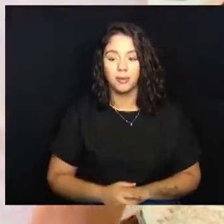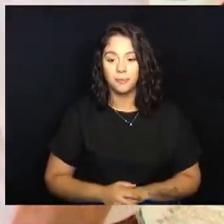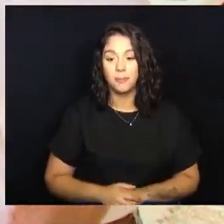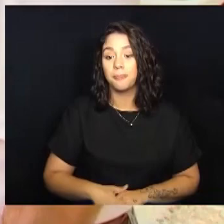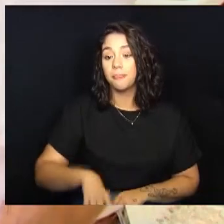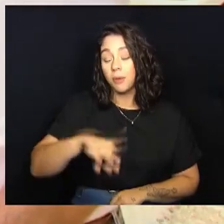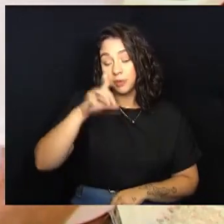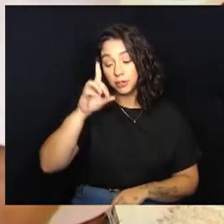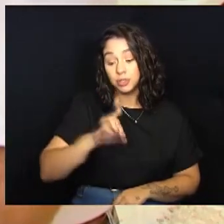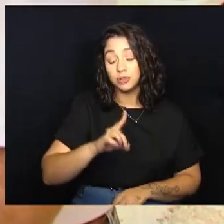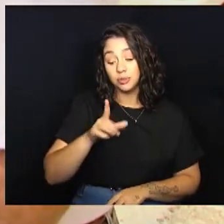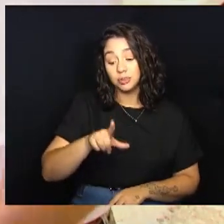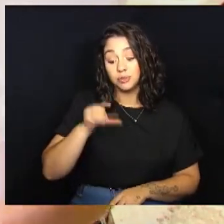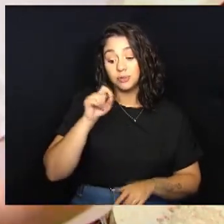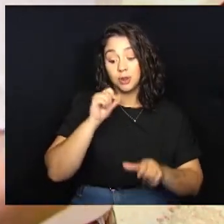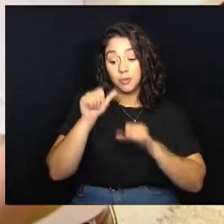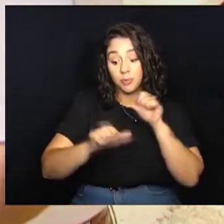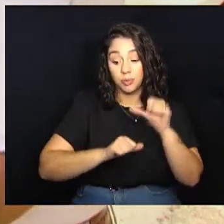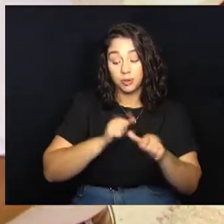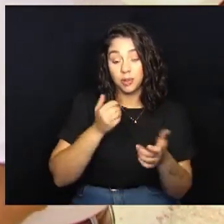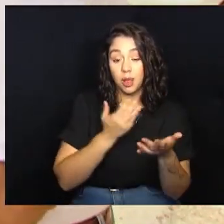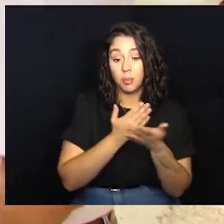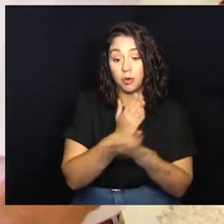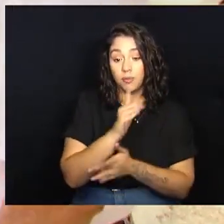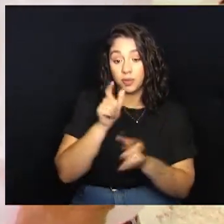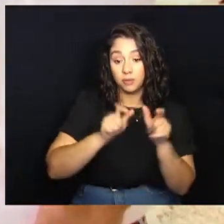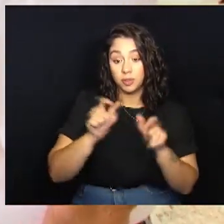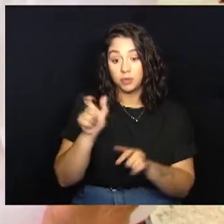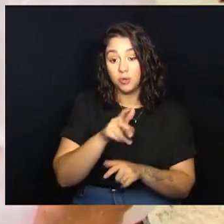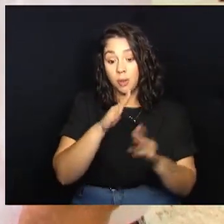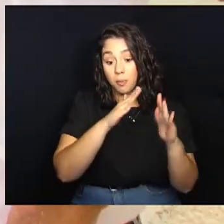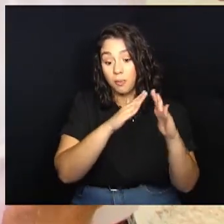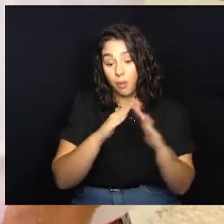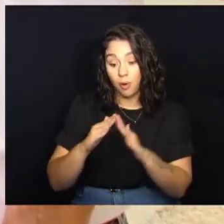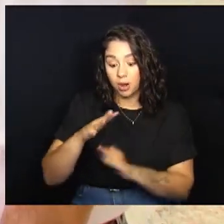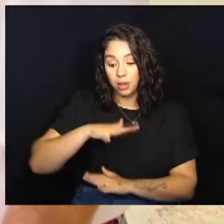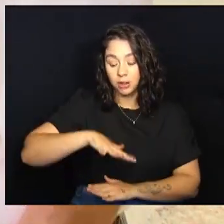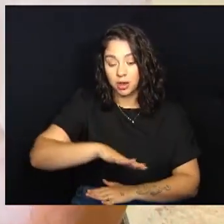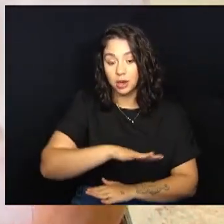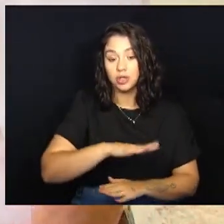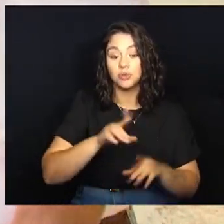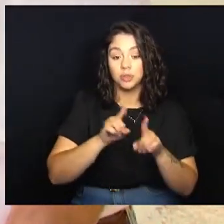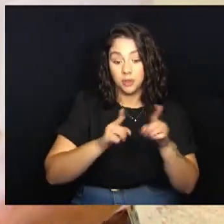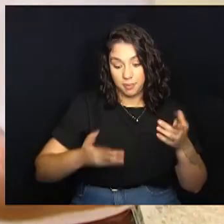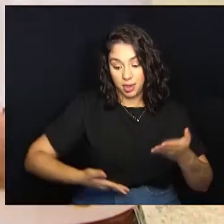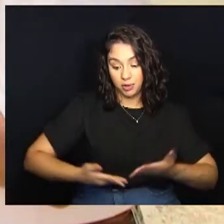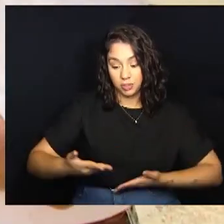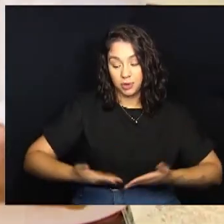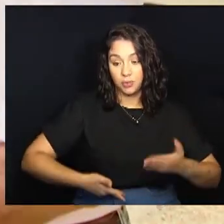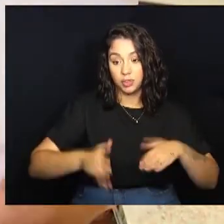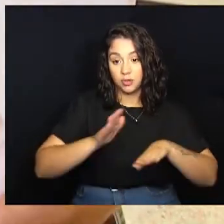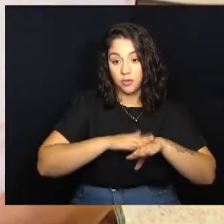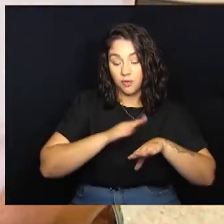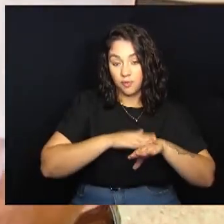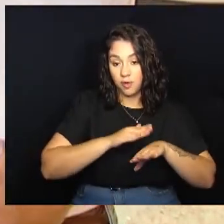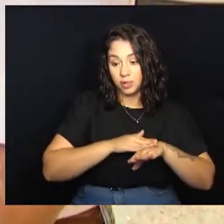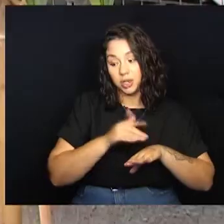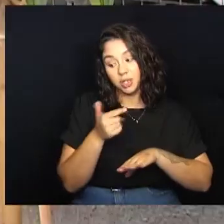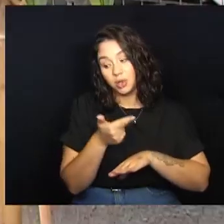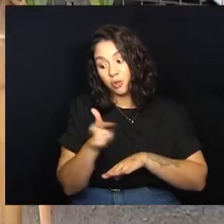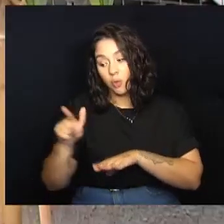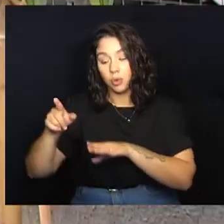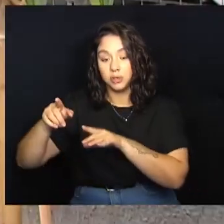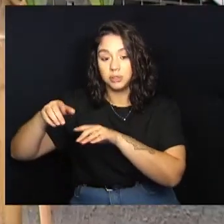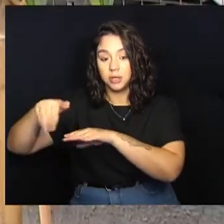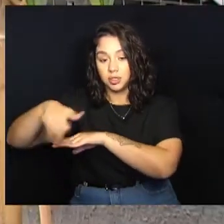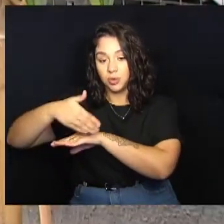a mudança foi aprovada pelos moradores da região. O serviço também será realizado em outras ruas.